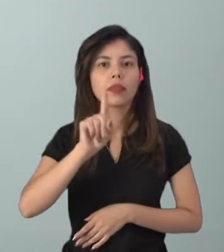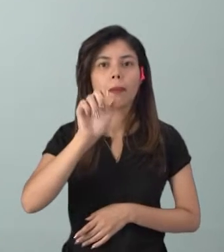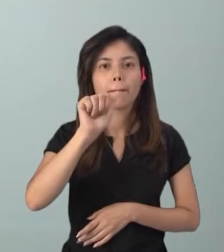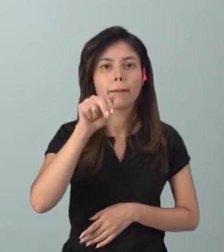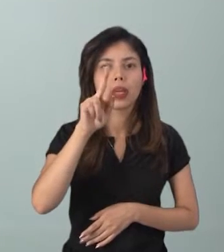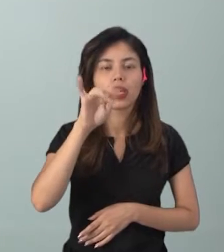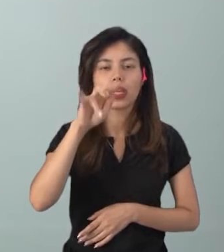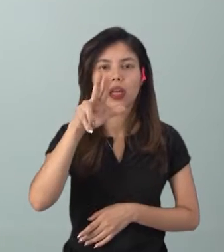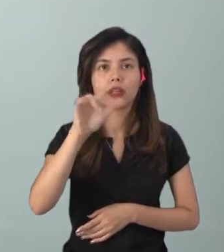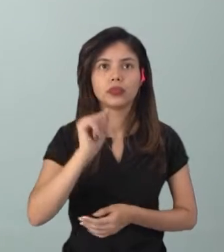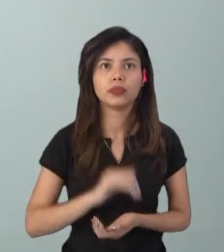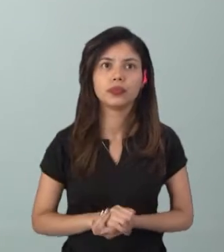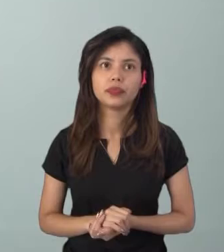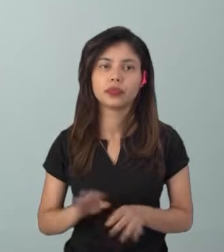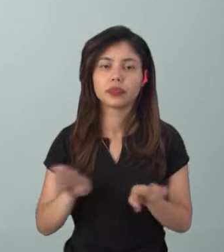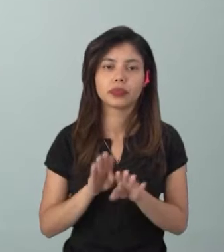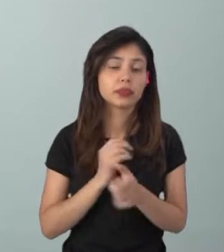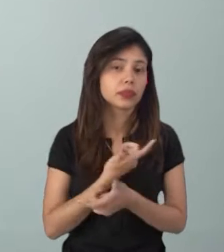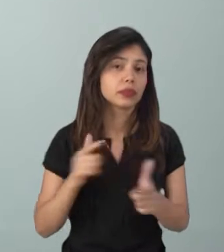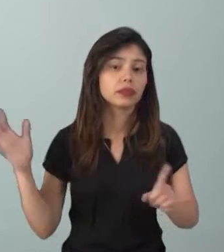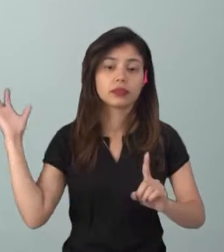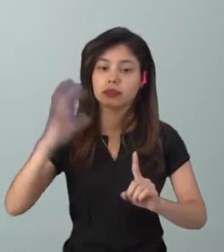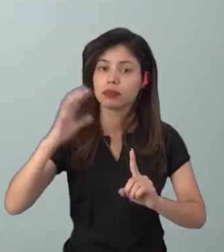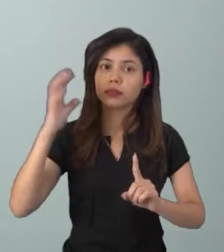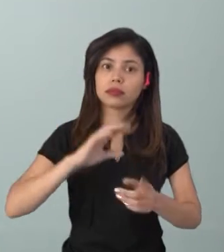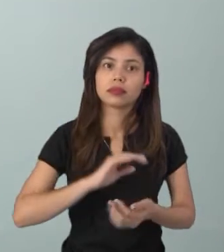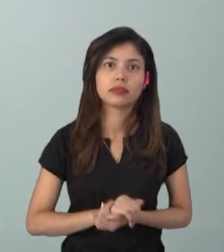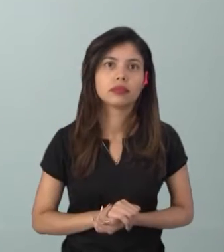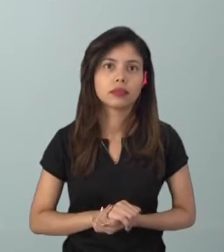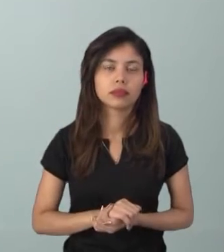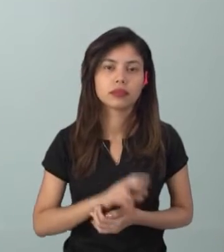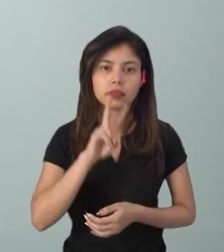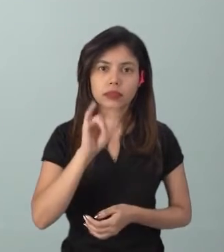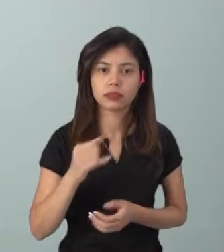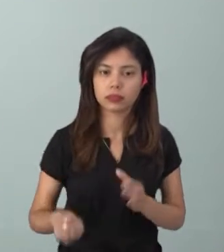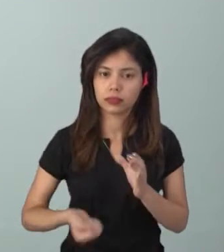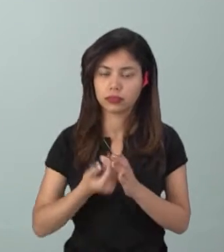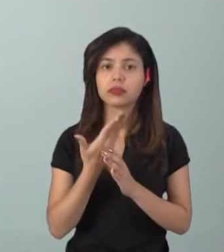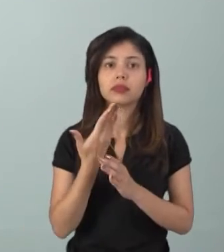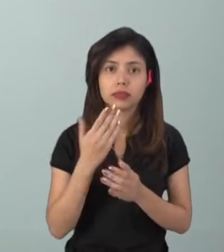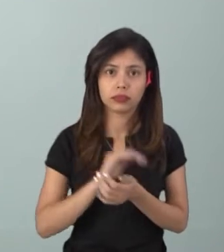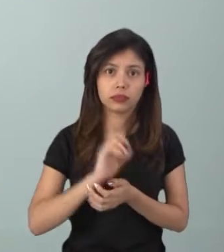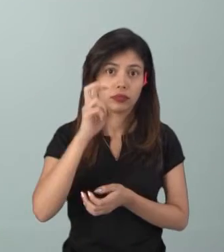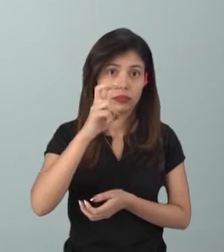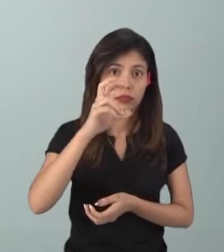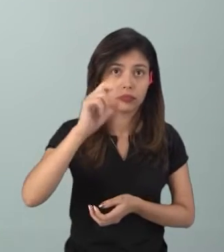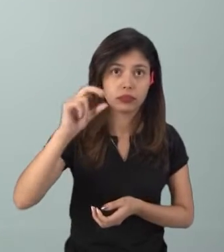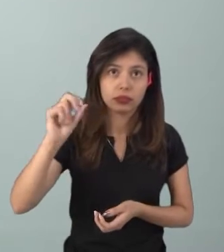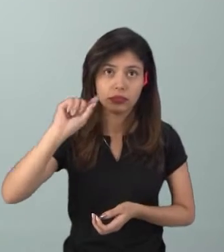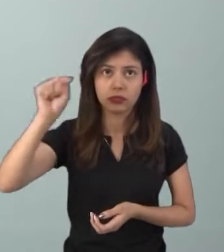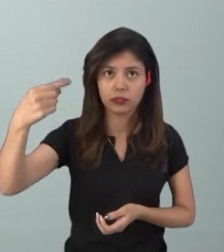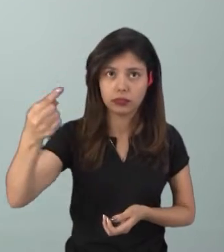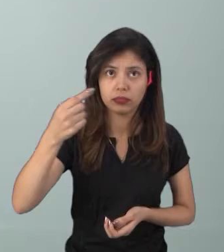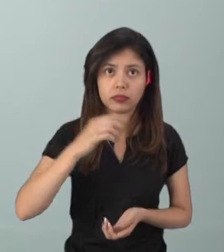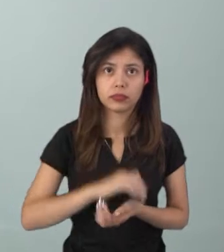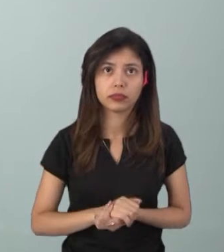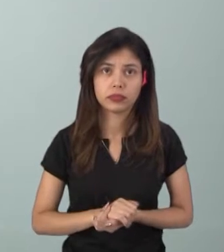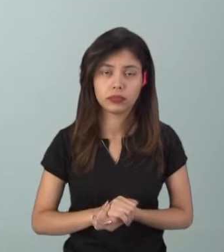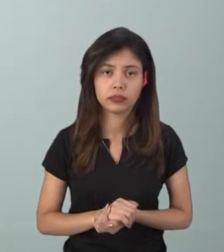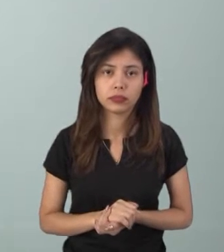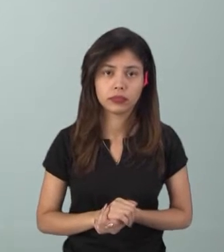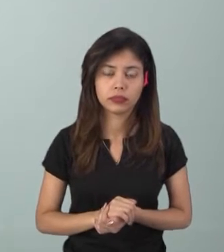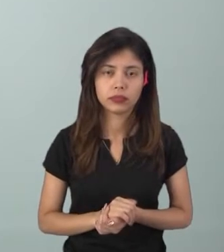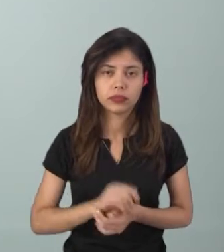nesse período medieval, nós vamos ter grandes influências, né? Que vai nascer aí 500 anos depois de Cristo,